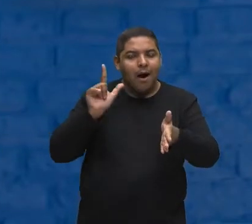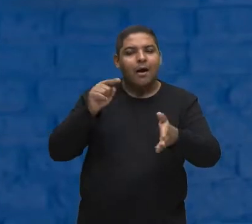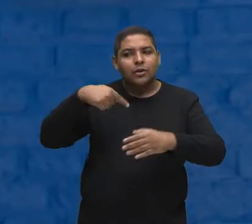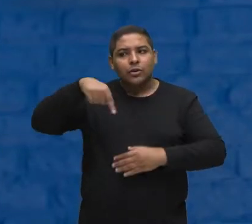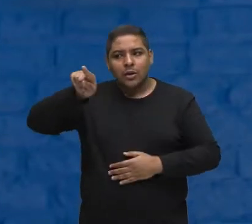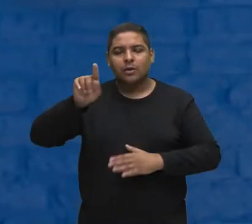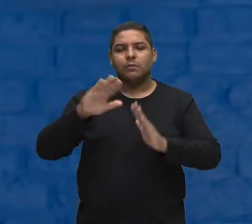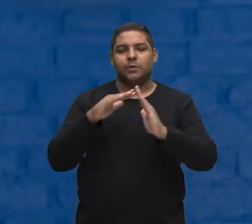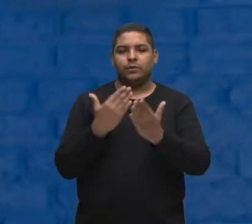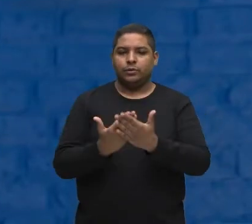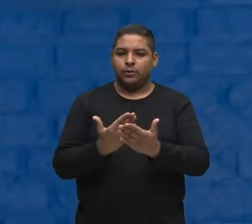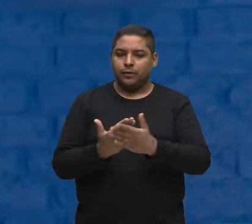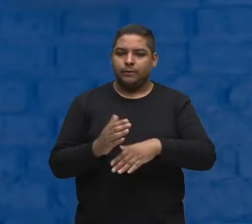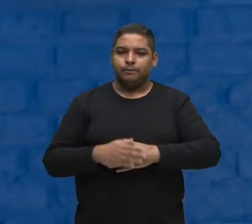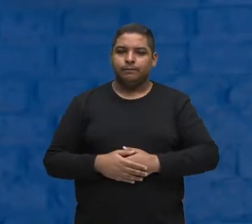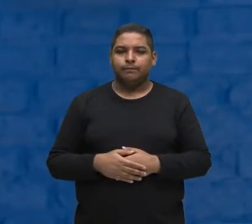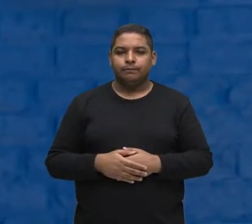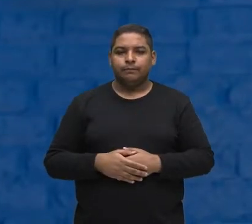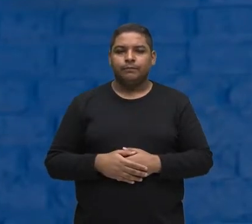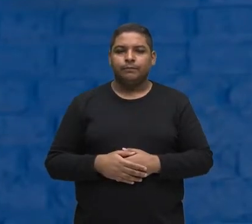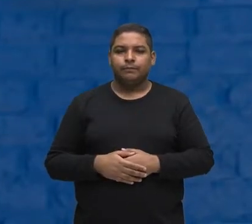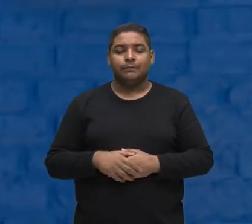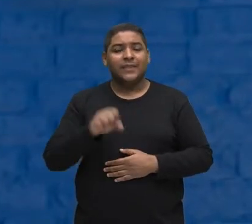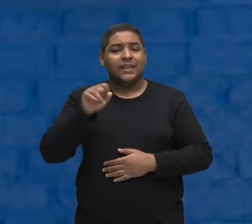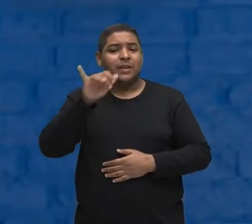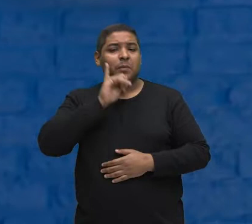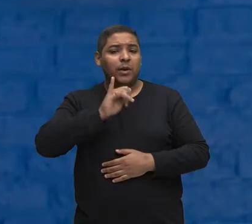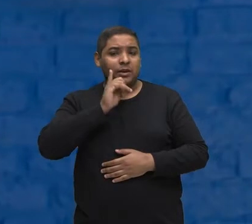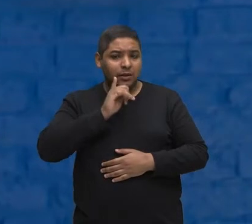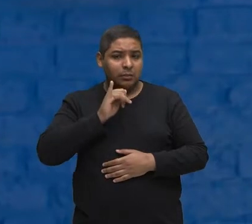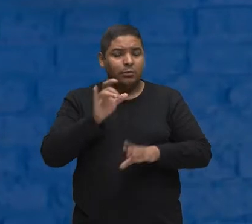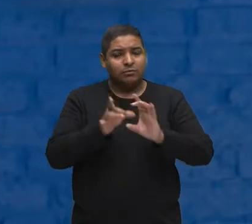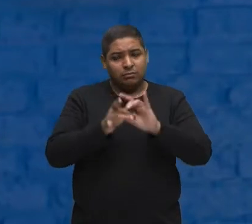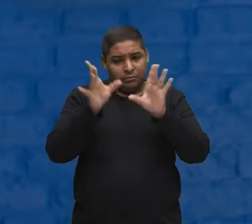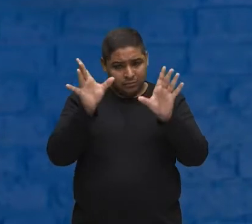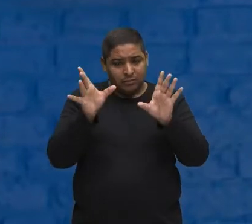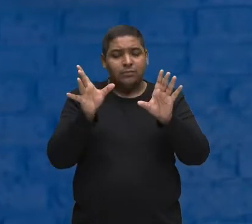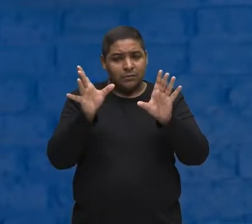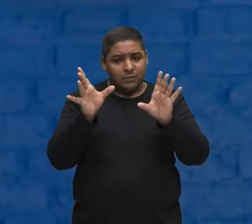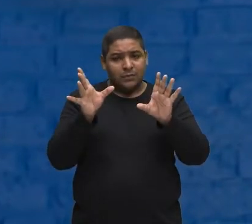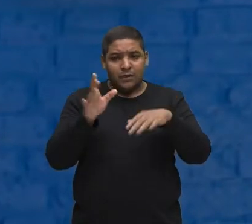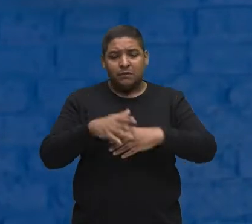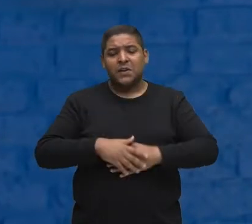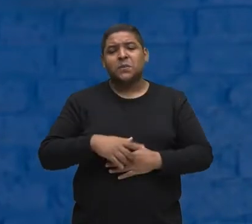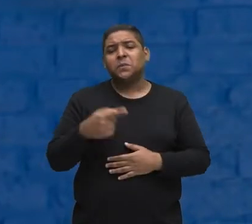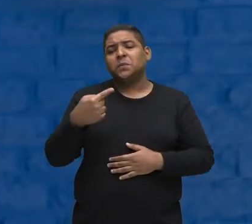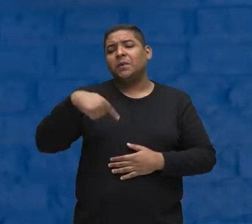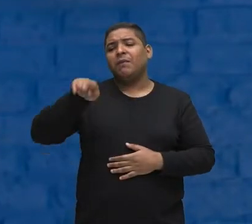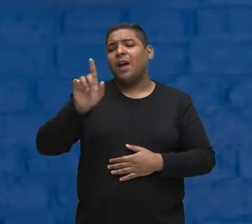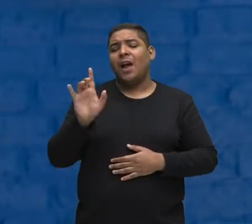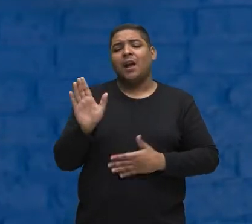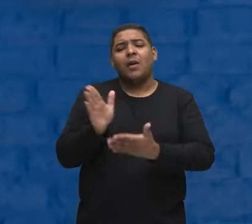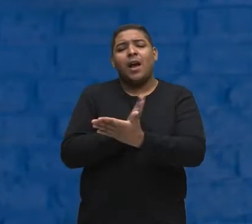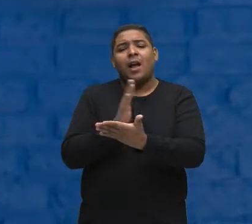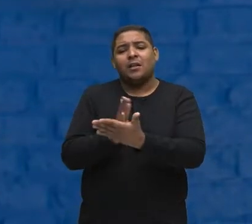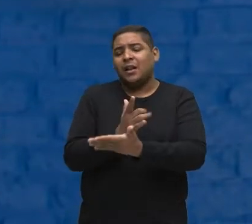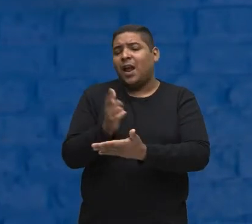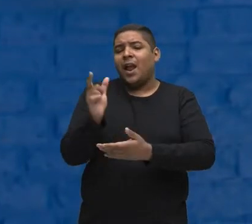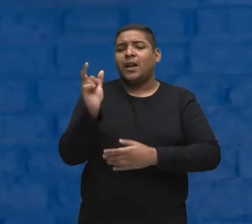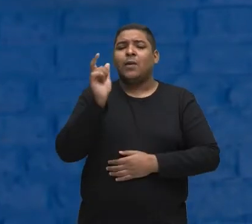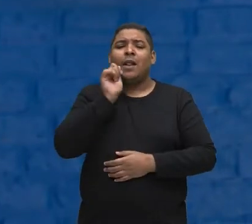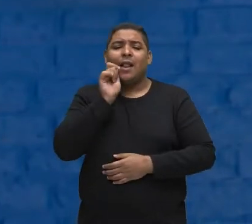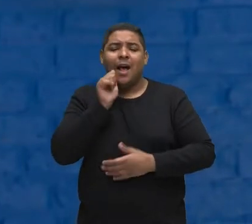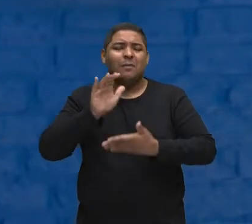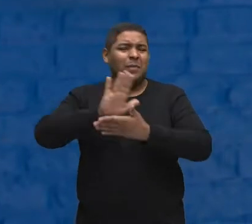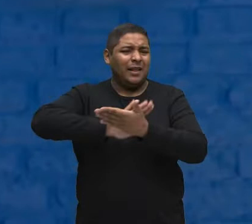escola. E provavelmente, às vezes, se a gente deixar na criança, às vezes ela não leva nem um caderno, muito menos o lápis.